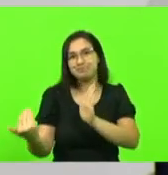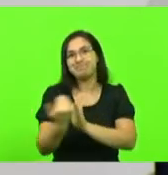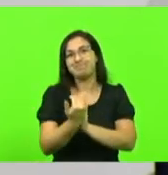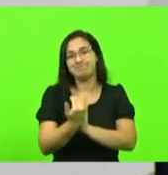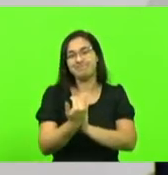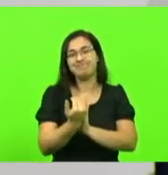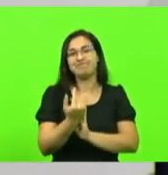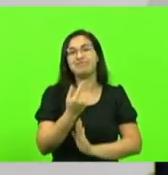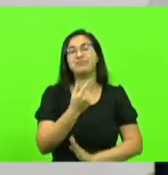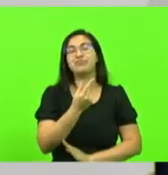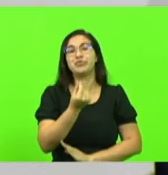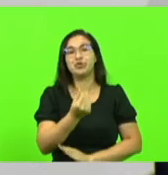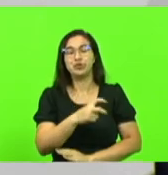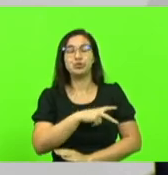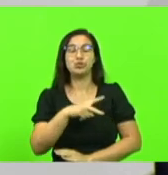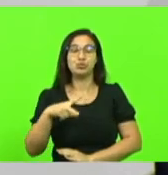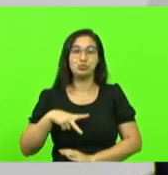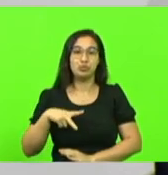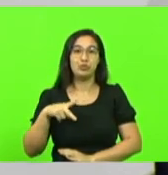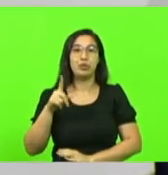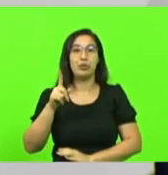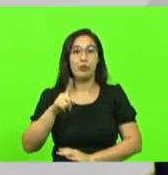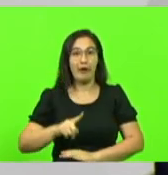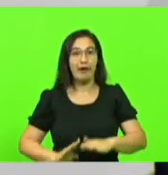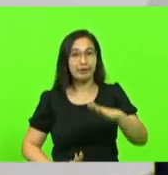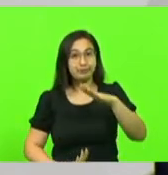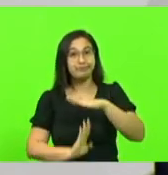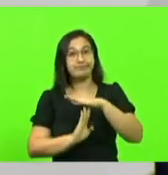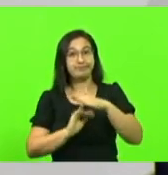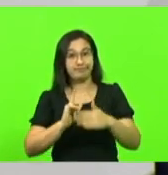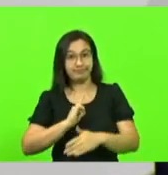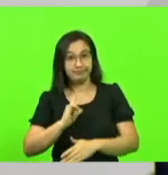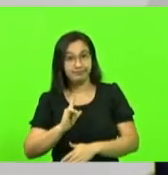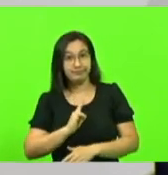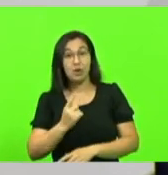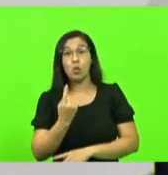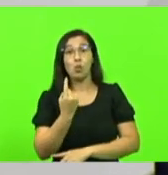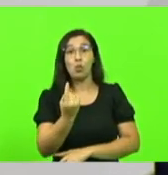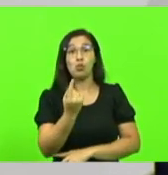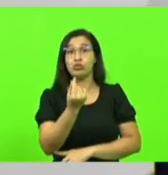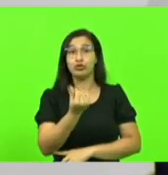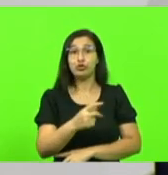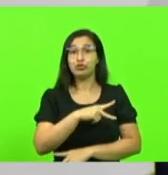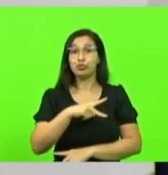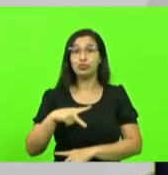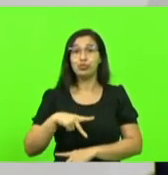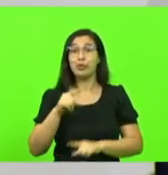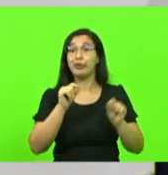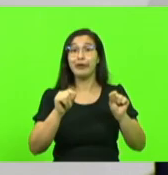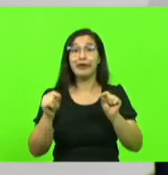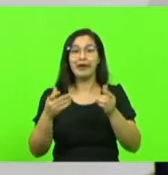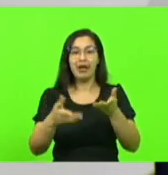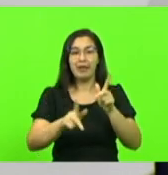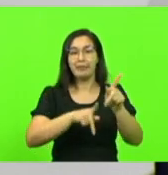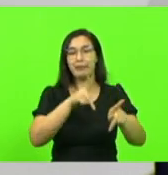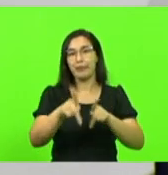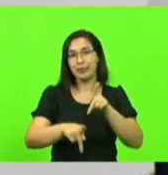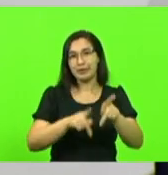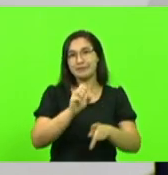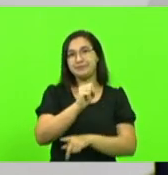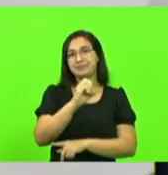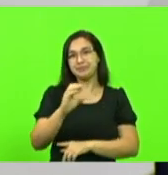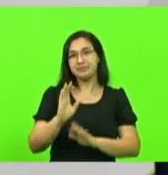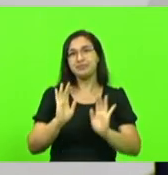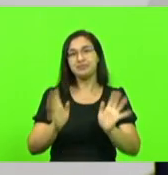finito, não tem mágica, então a única fonte de dinheiro público é o bolso do catarinense, que, aliás,